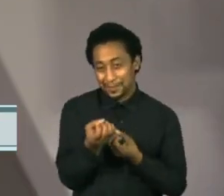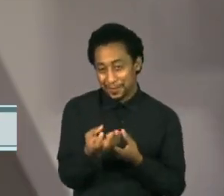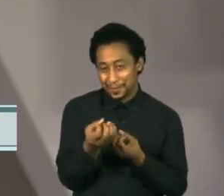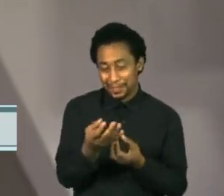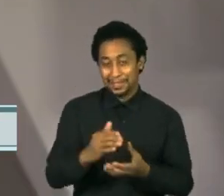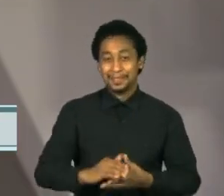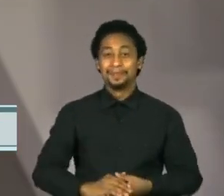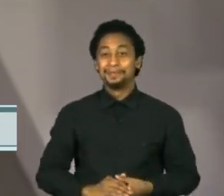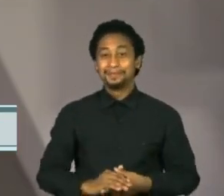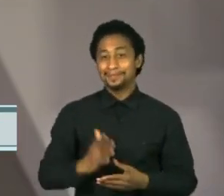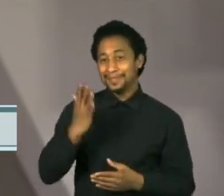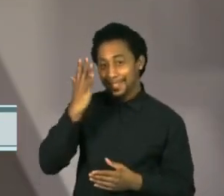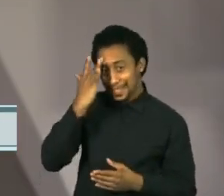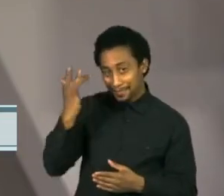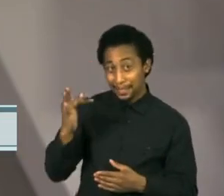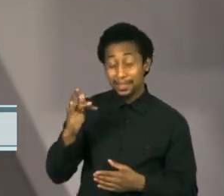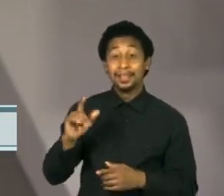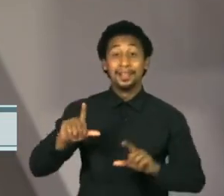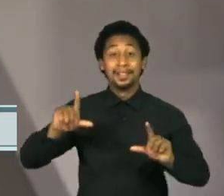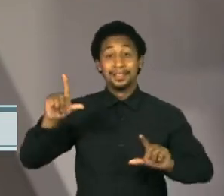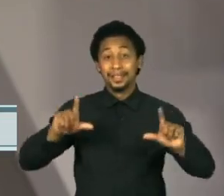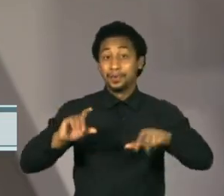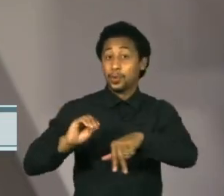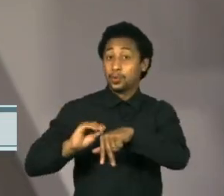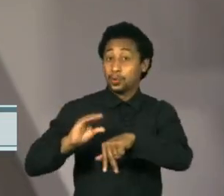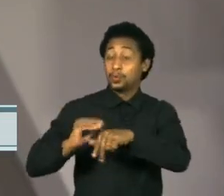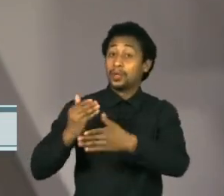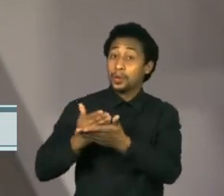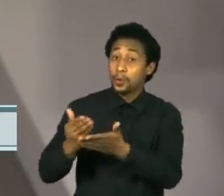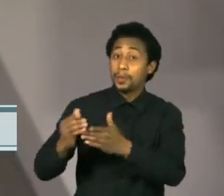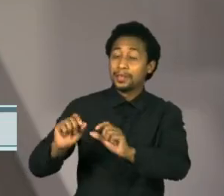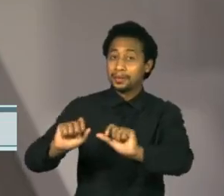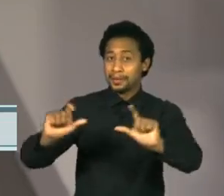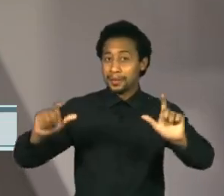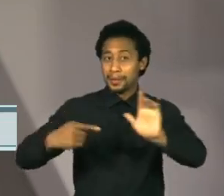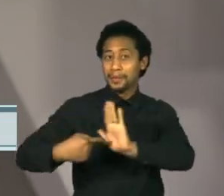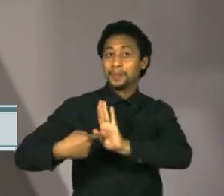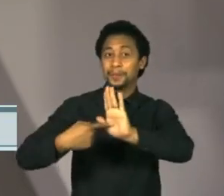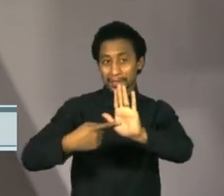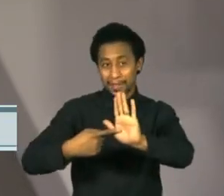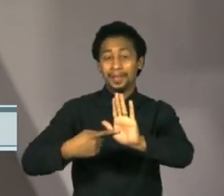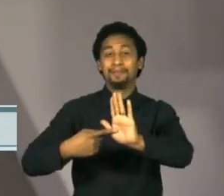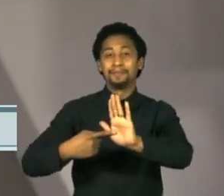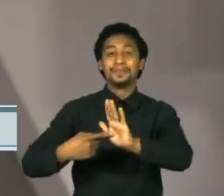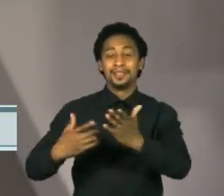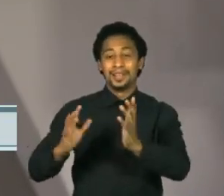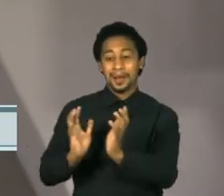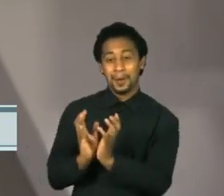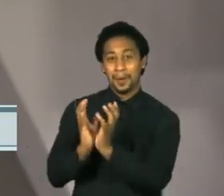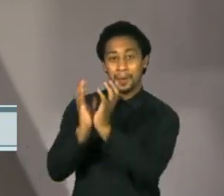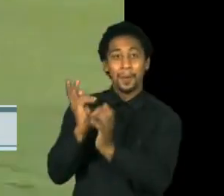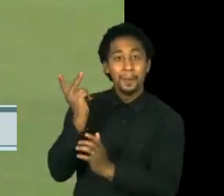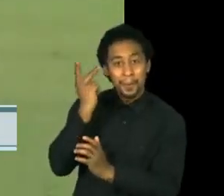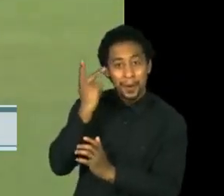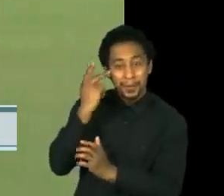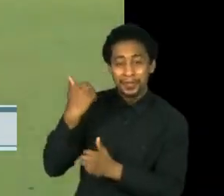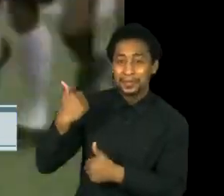A partir de amanhã, a TV Cultura começa a transmitir o campeonato que movimenta o futebol do estado no segundo semestre, a Copa Paulista.